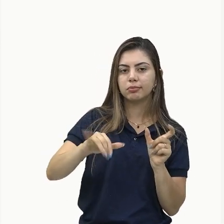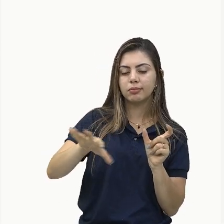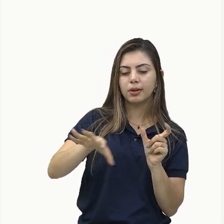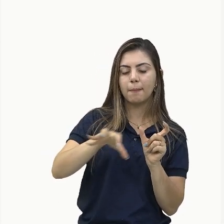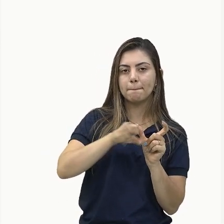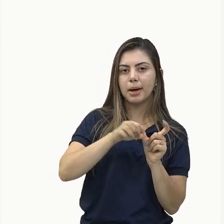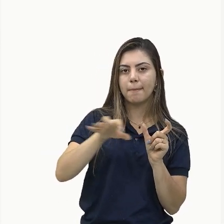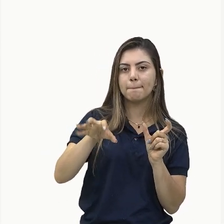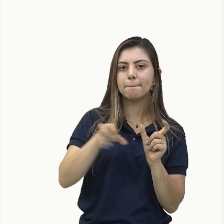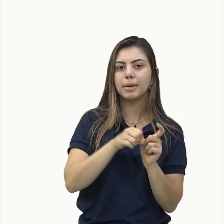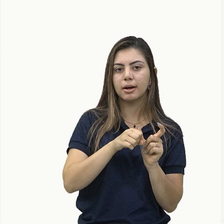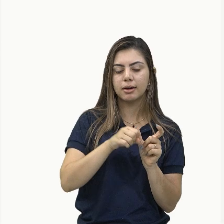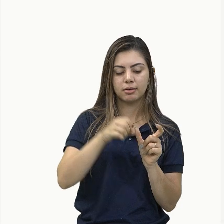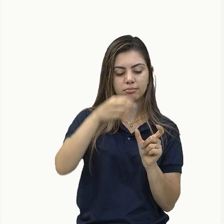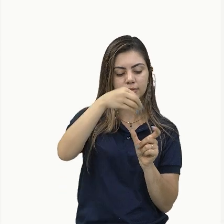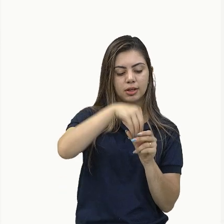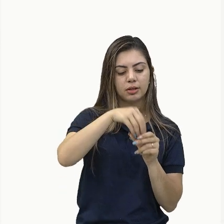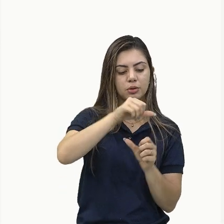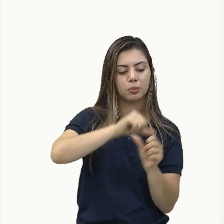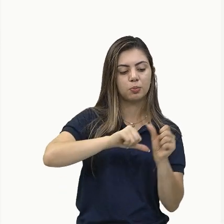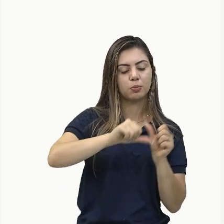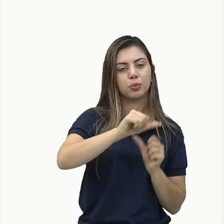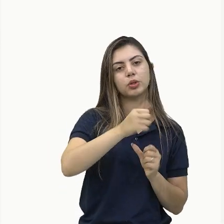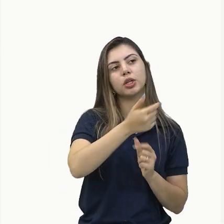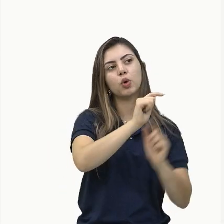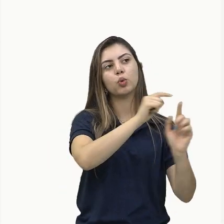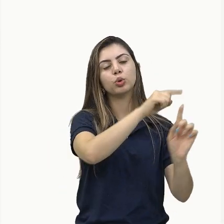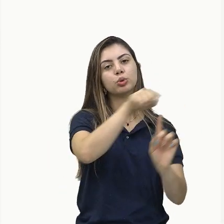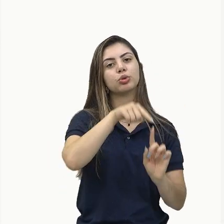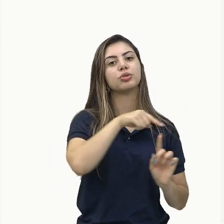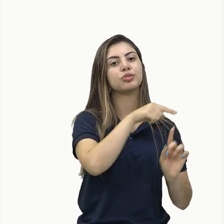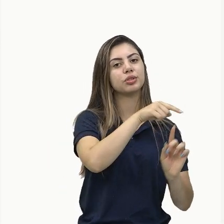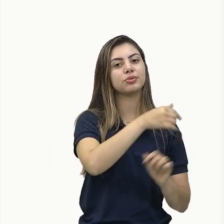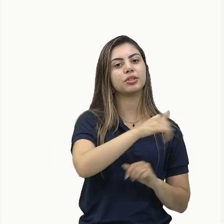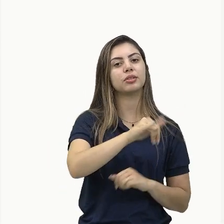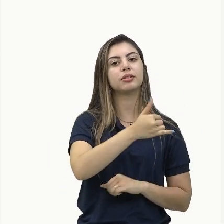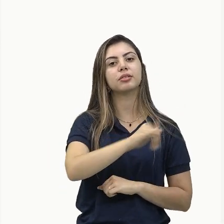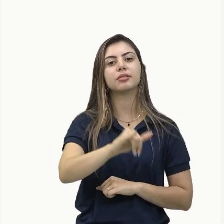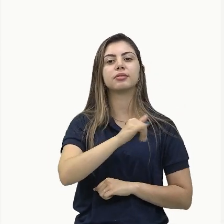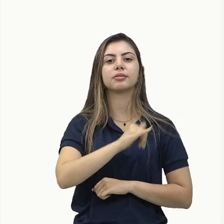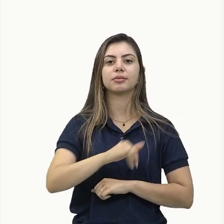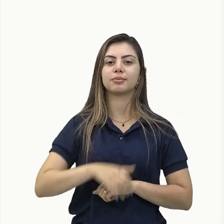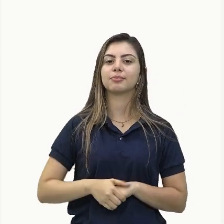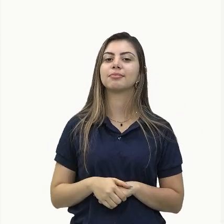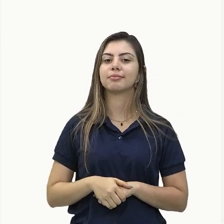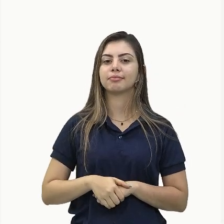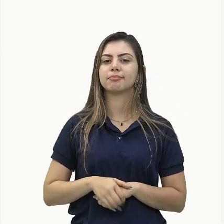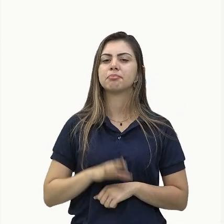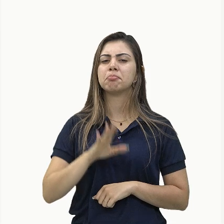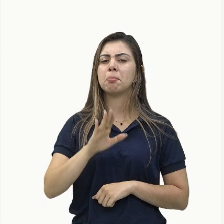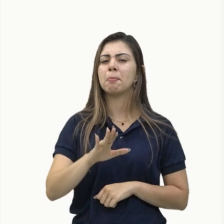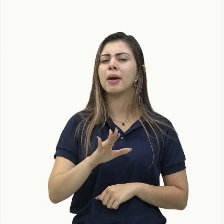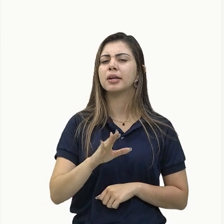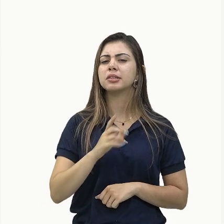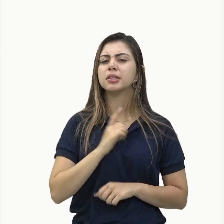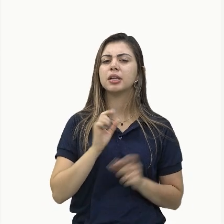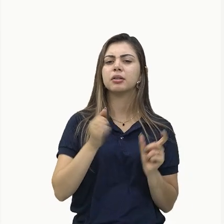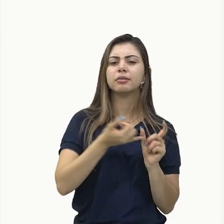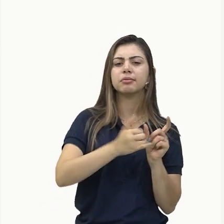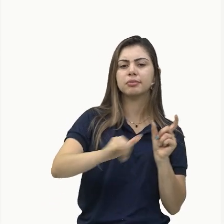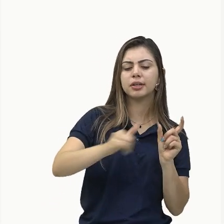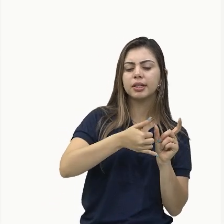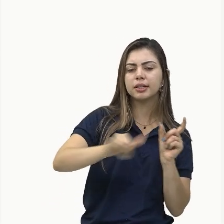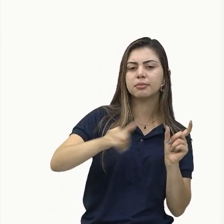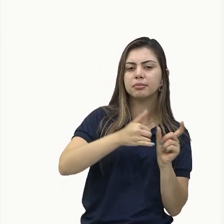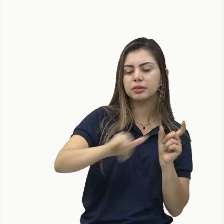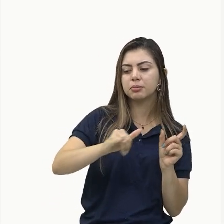será transformada em outra forma de energia. Agora, e o que difere um receptor de